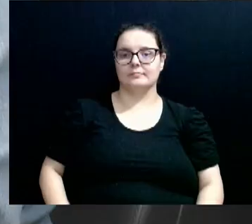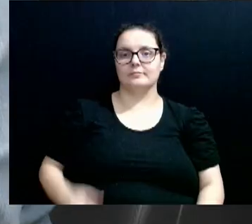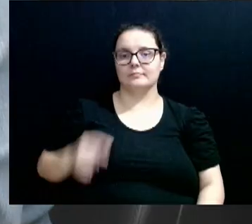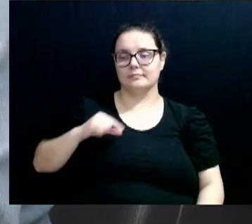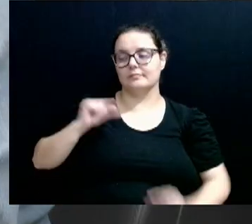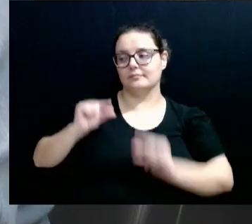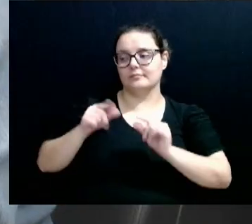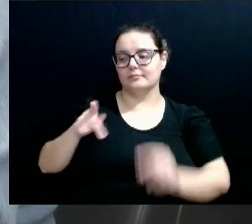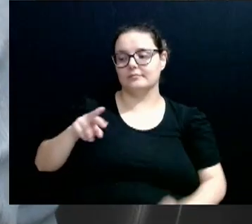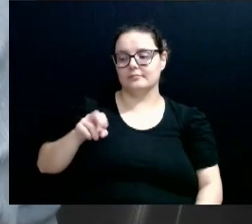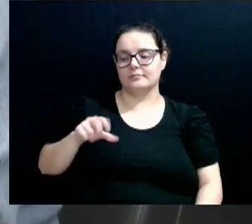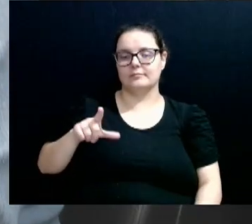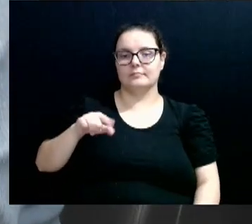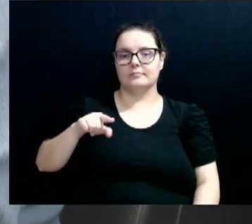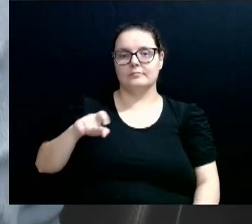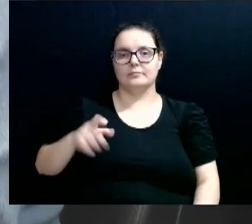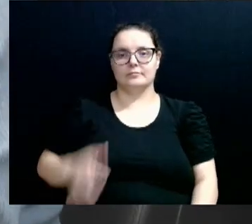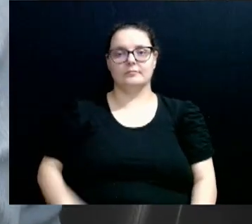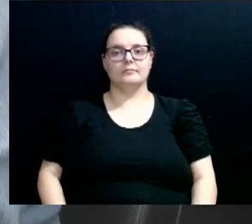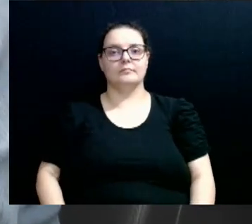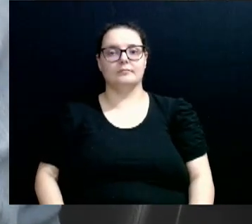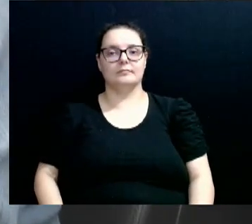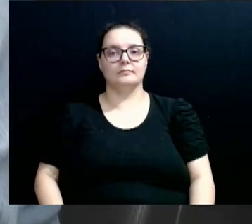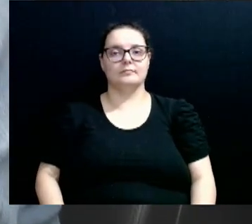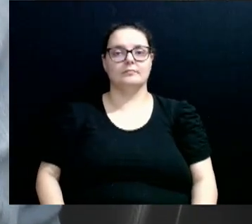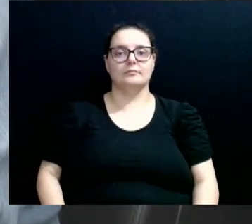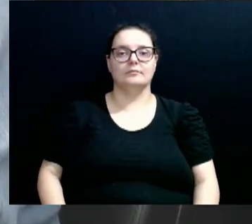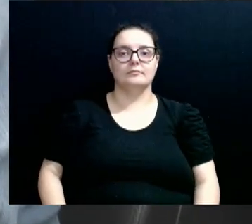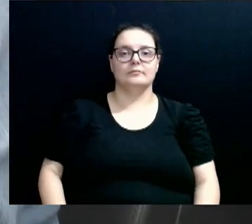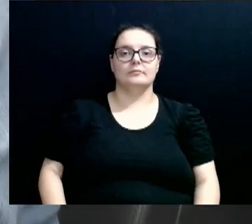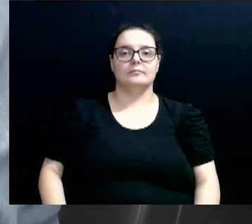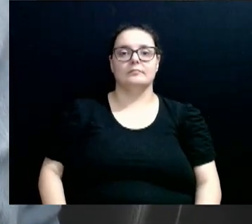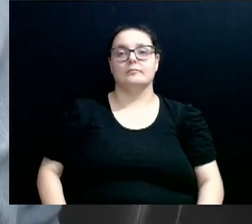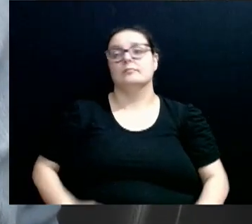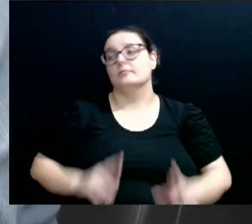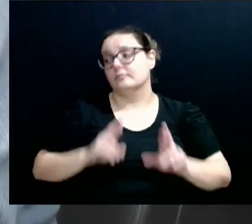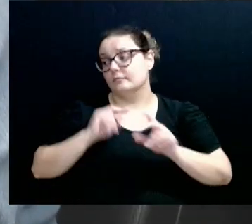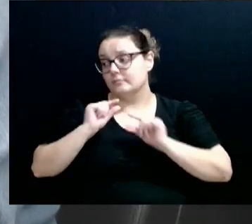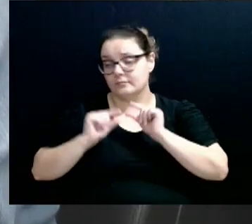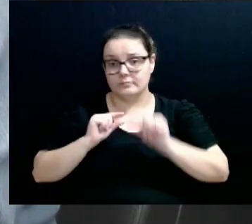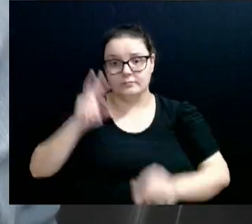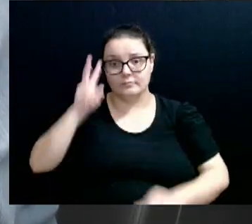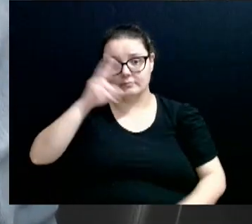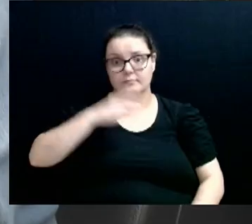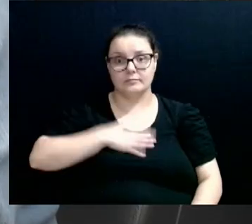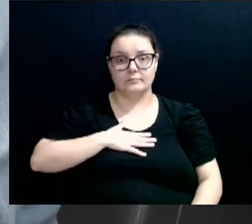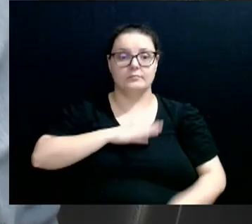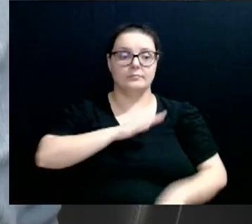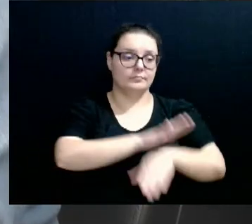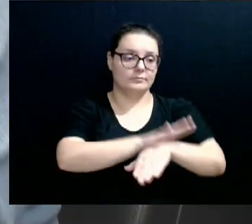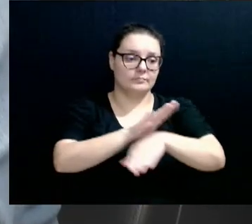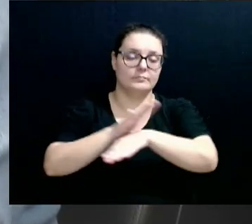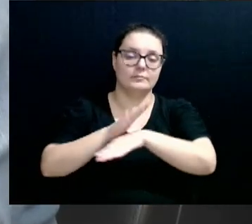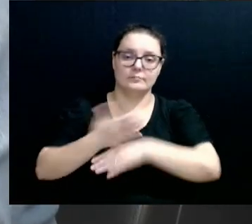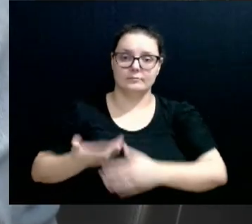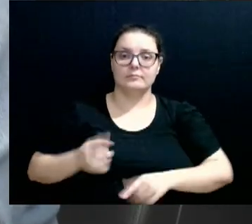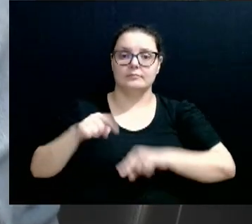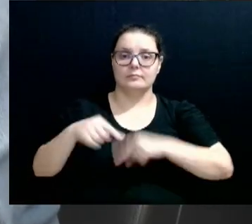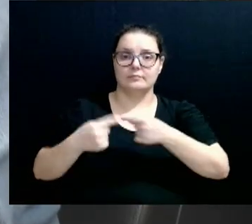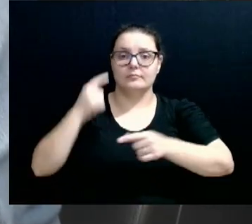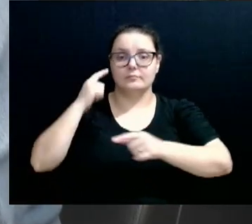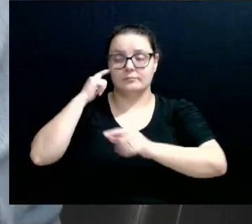para todo mundo. E eu espero que um pouco a história da minha vida contribua para que as pessoas pensem um